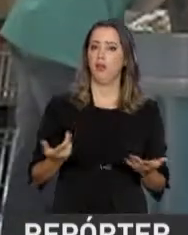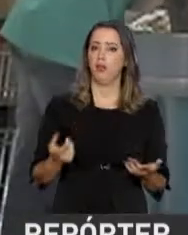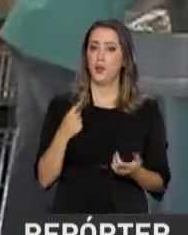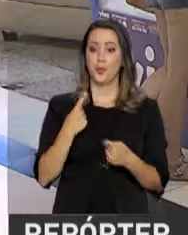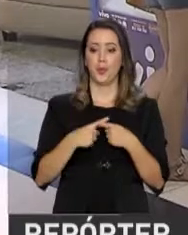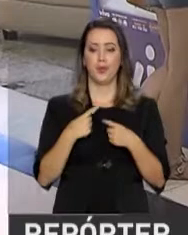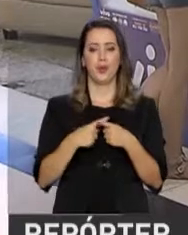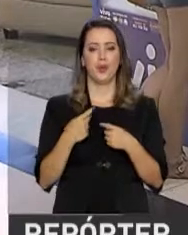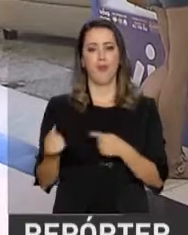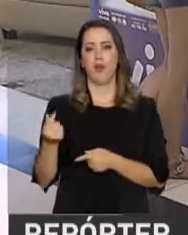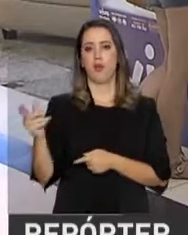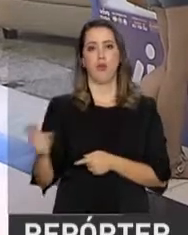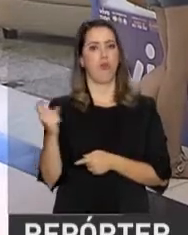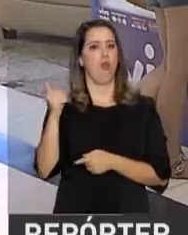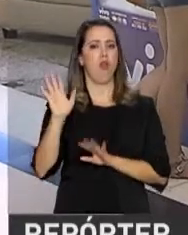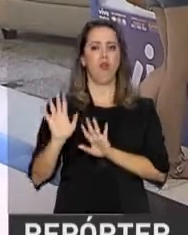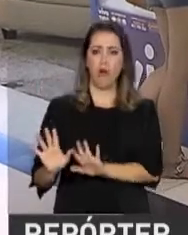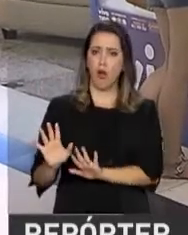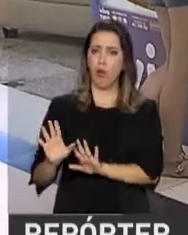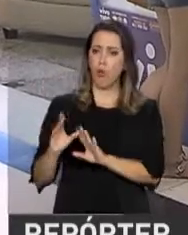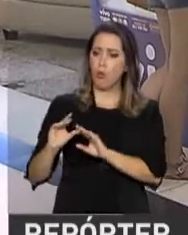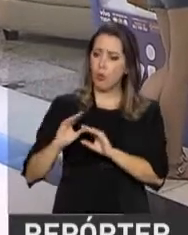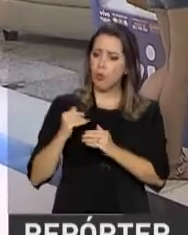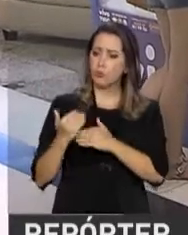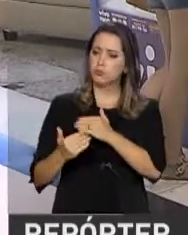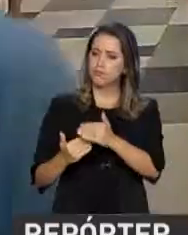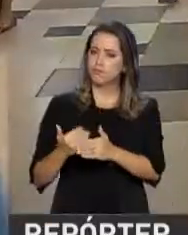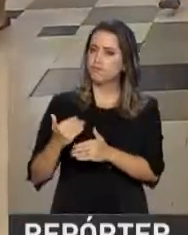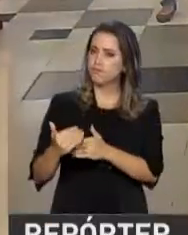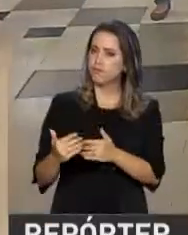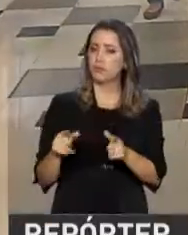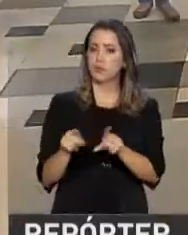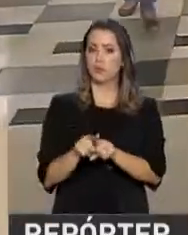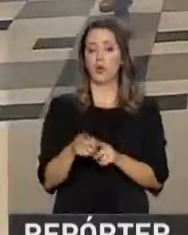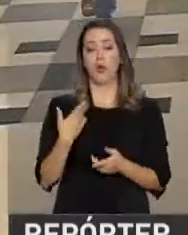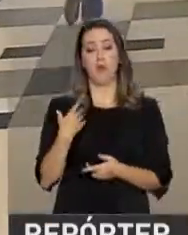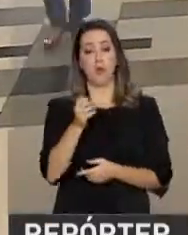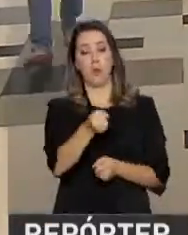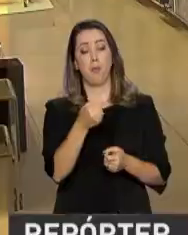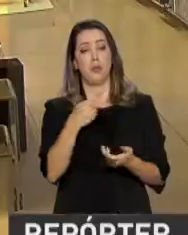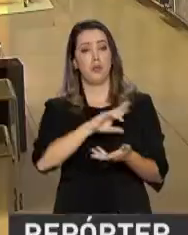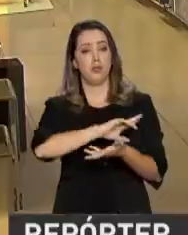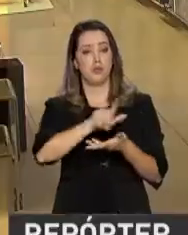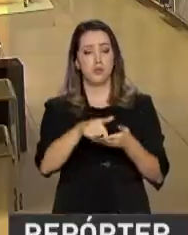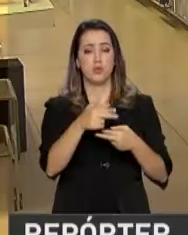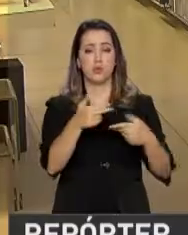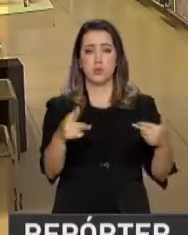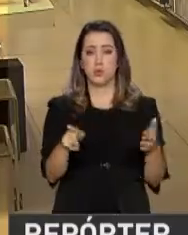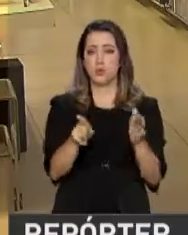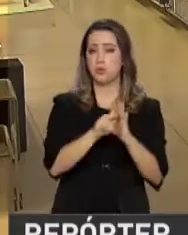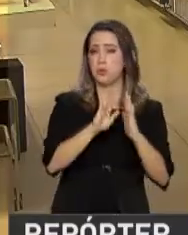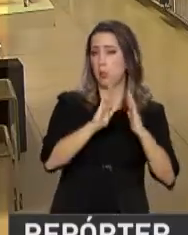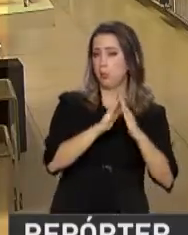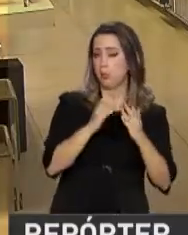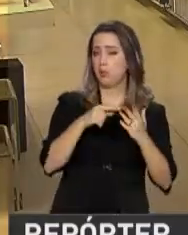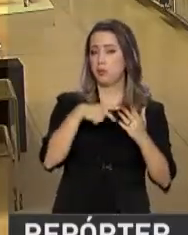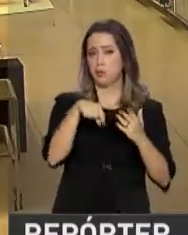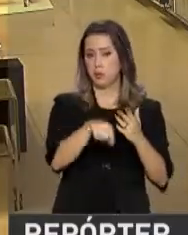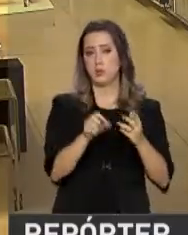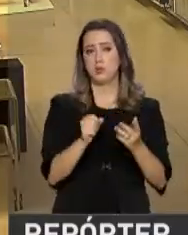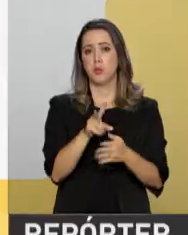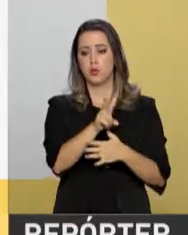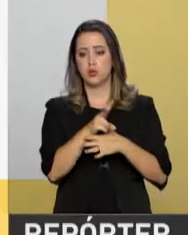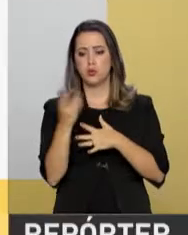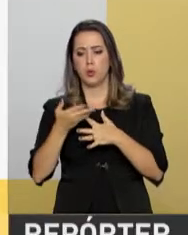porque os preços não aumentam. Quando vai comprar um produto de valor mais alto, uma geladeira, um fogão, pode fazer um crédito com juros mais